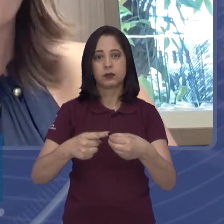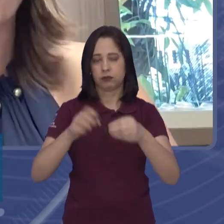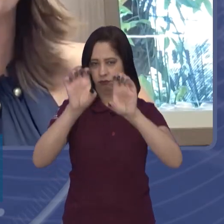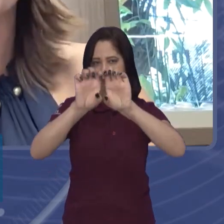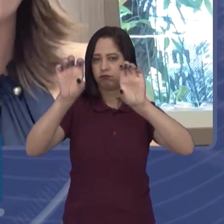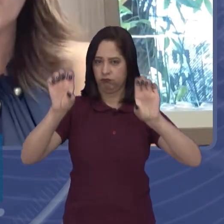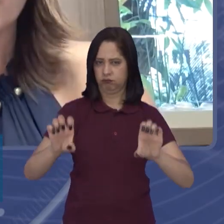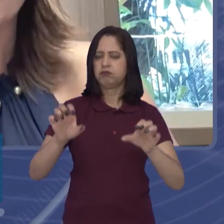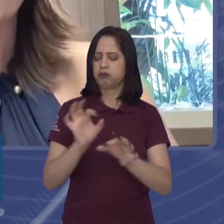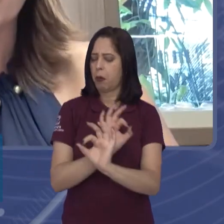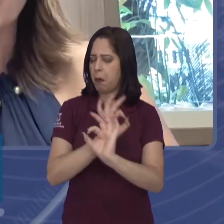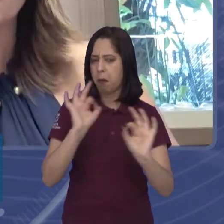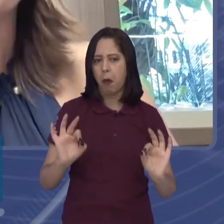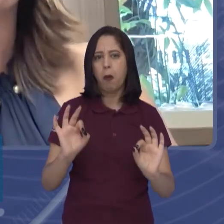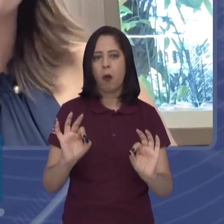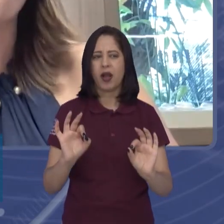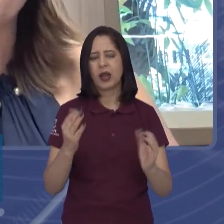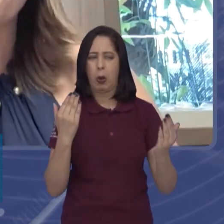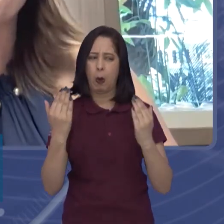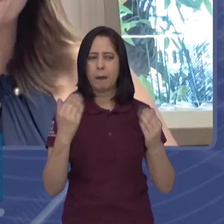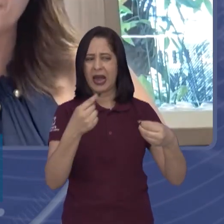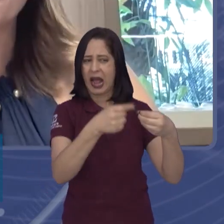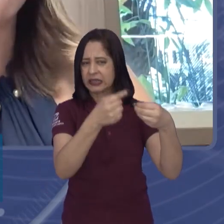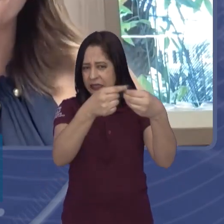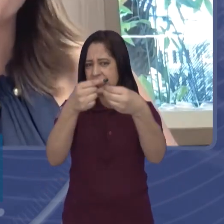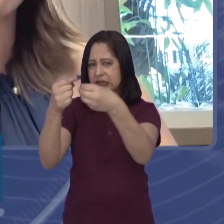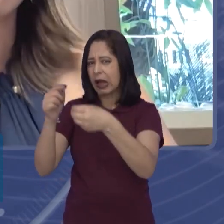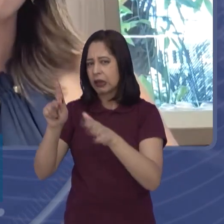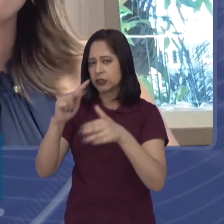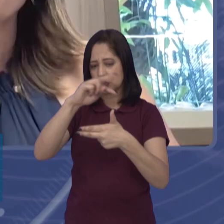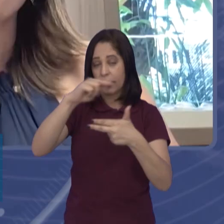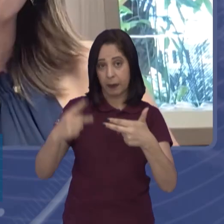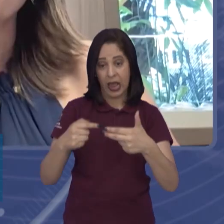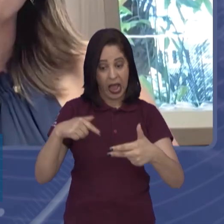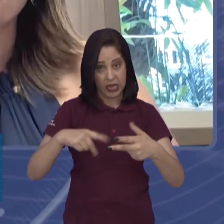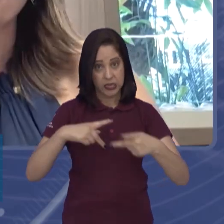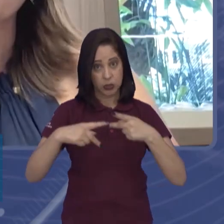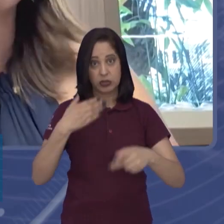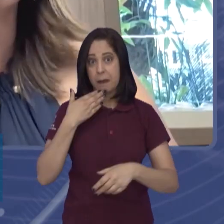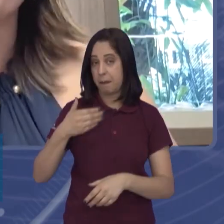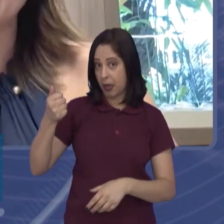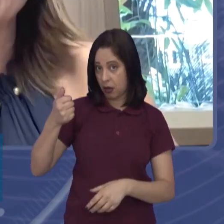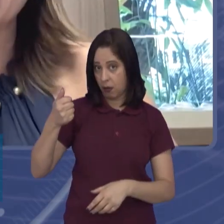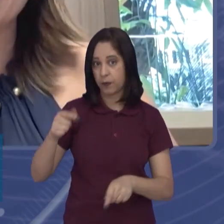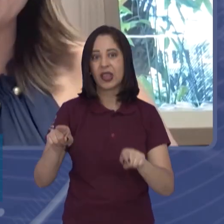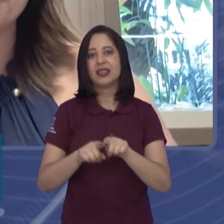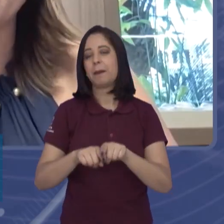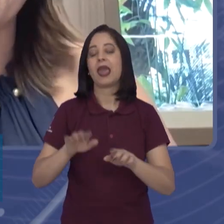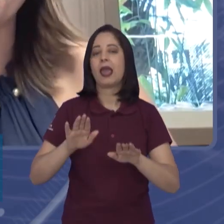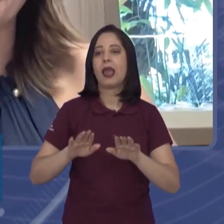aqui do Vale do Paraíba, né, sendo considerada a capital do Vale, e também sendo refúgio de muitas pessoas de São